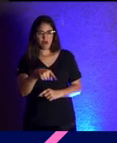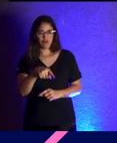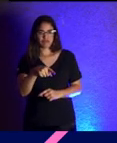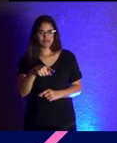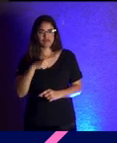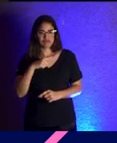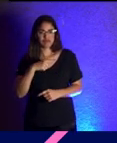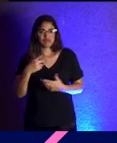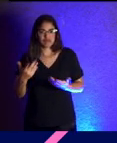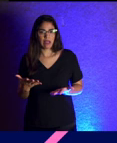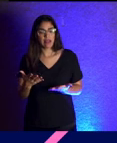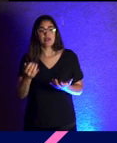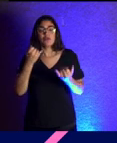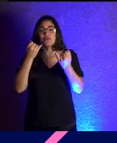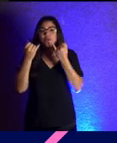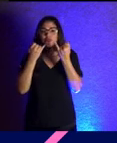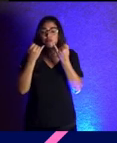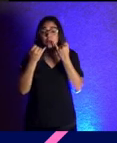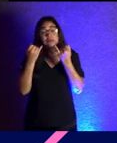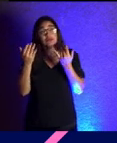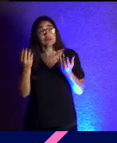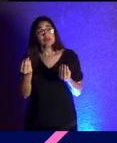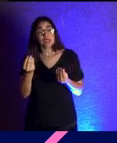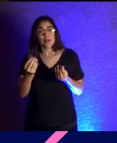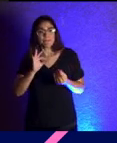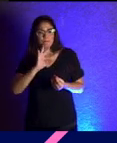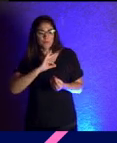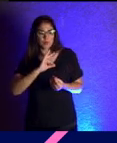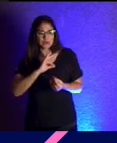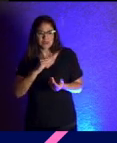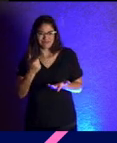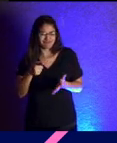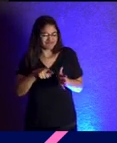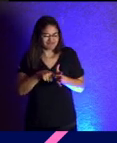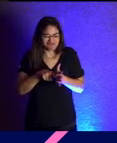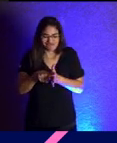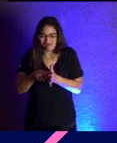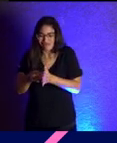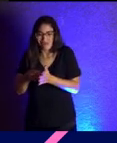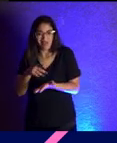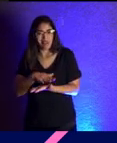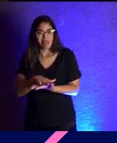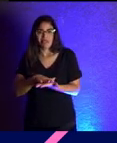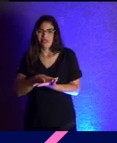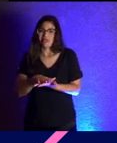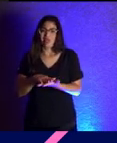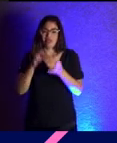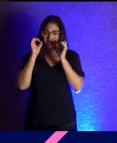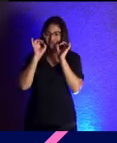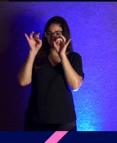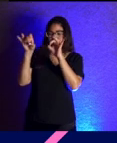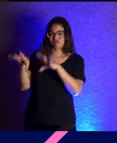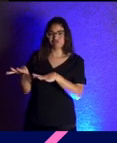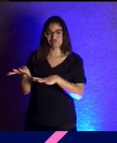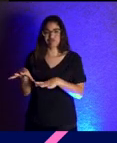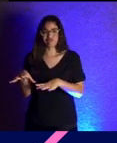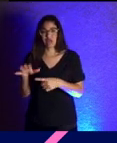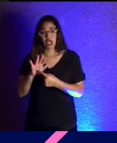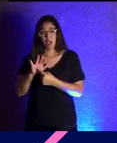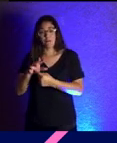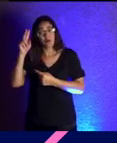informações constantes nos boletins de ocorrência, a polícia também não investiga. A gente mostra casos específicos.